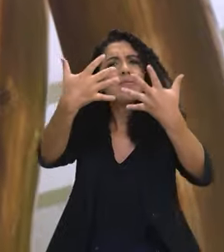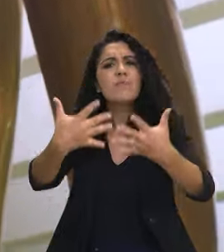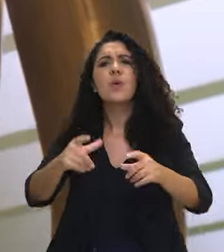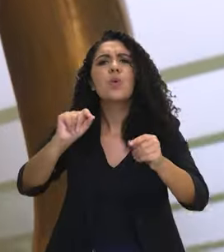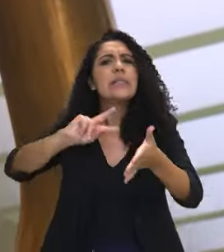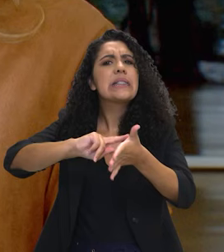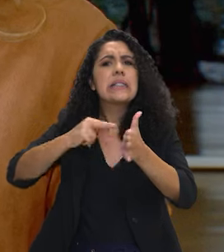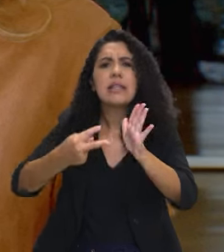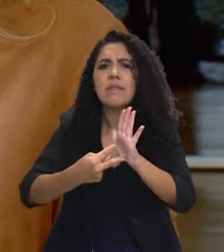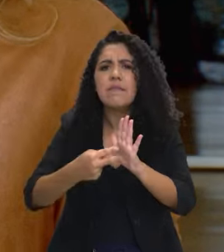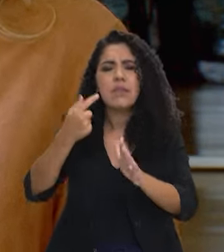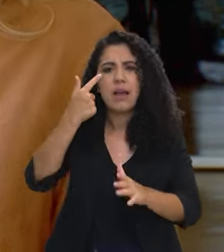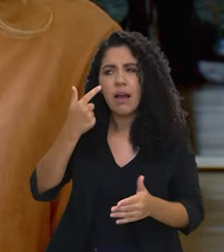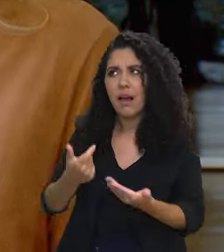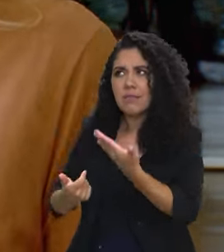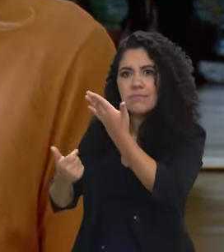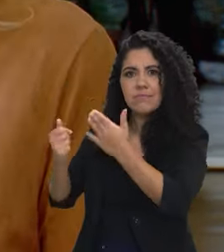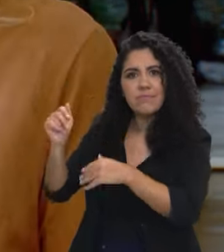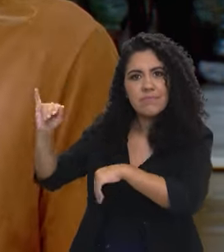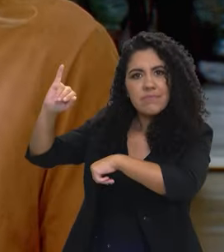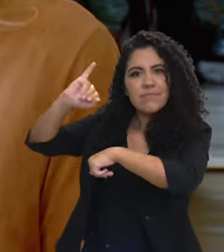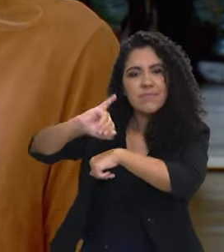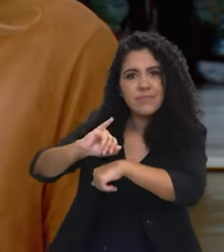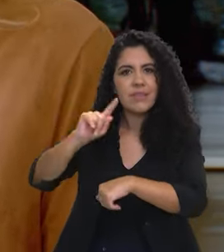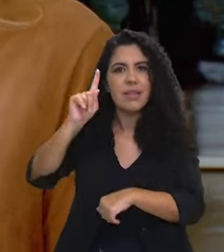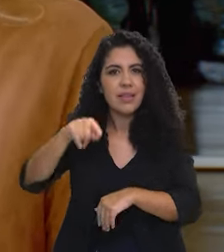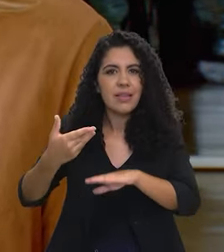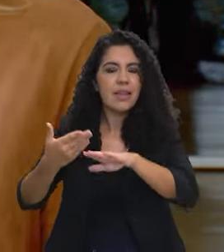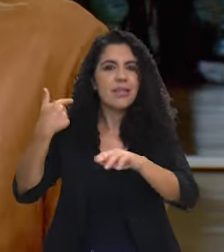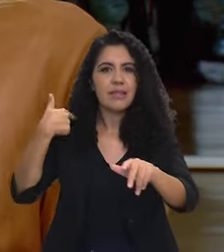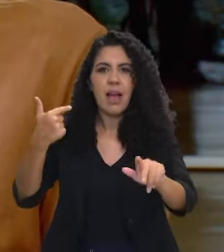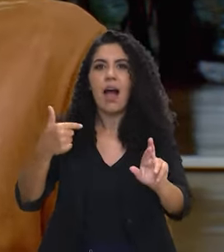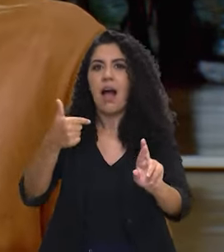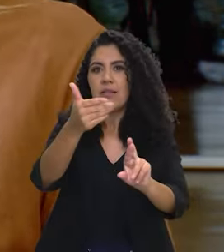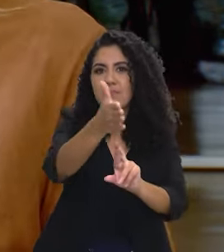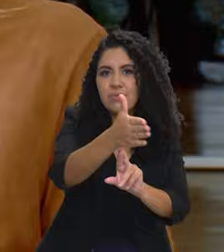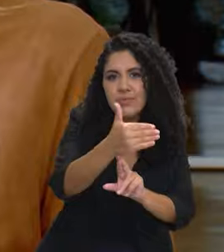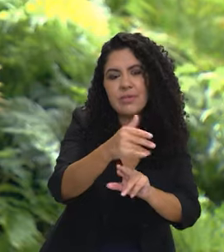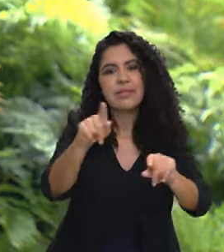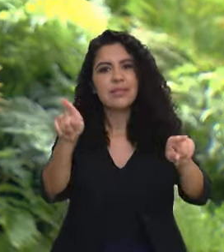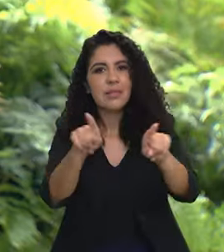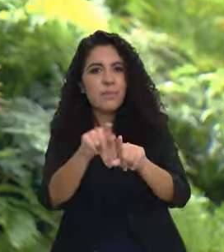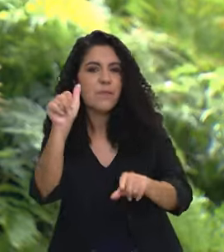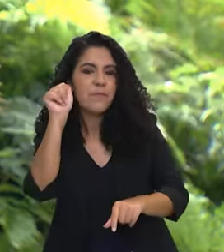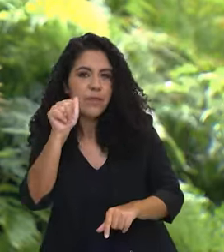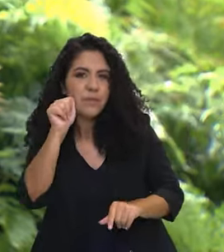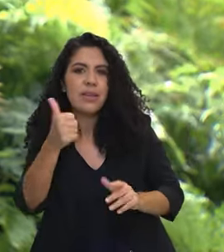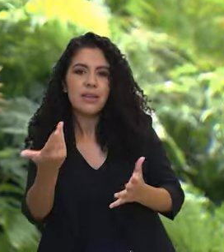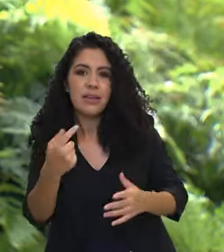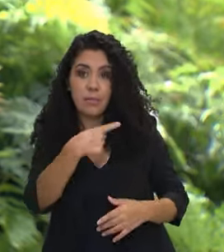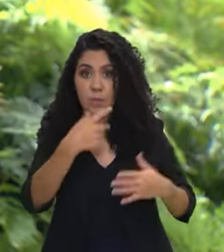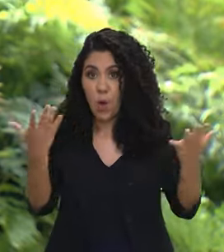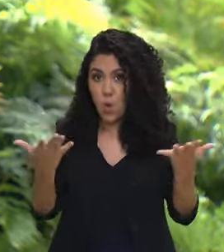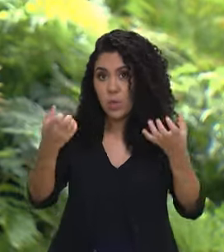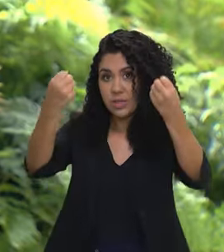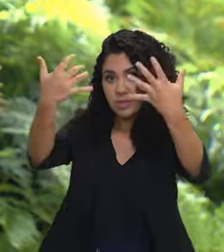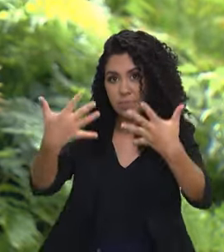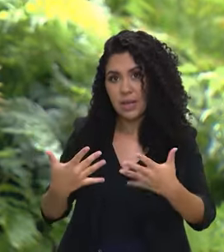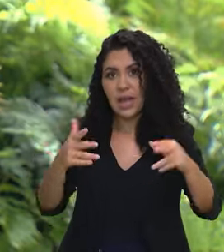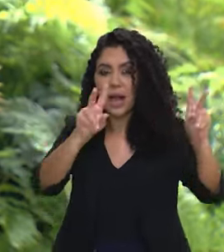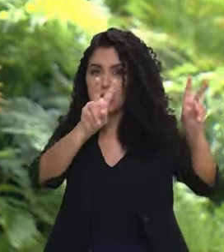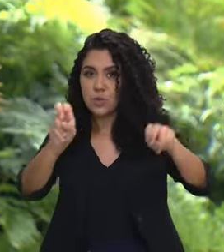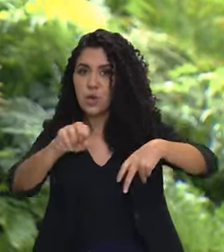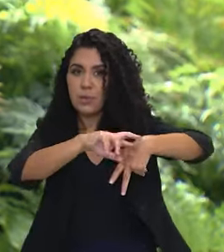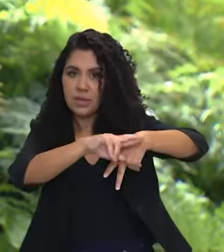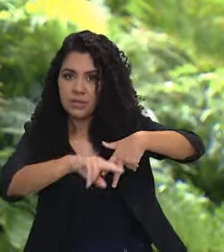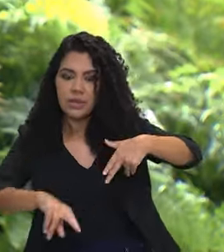dela na história da diplomacia feminina, né, também. Então, Carol, como a gente vai conversar hoje sobre gênero e